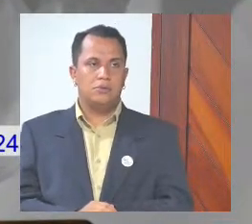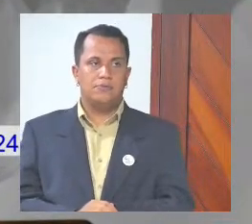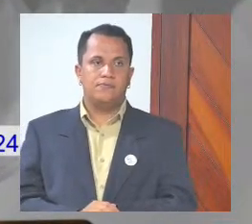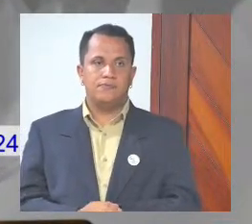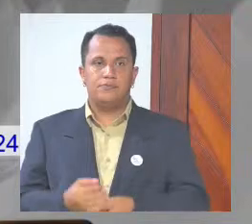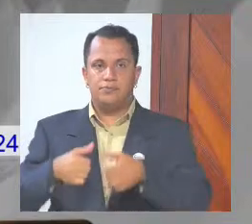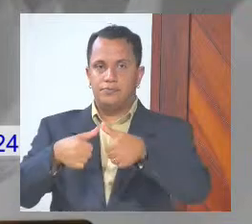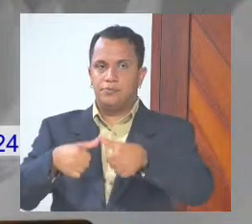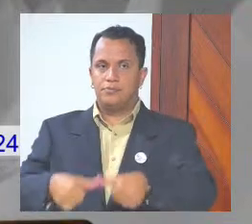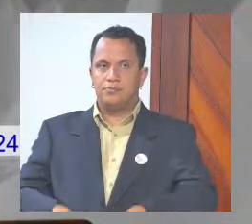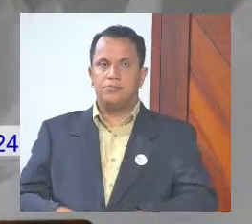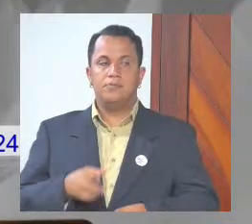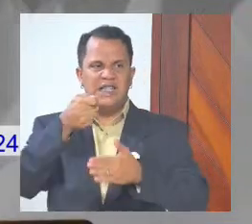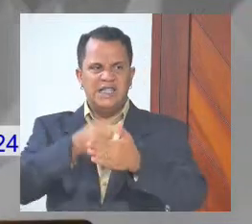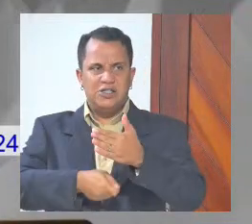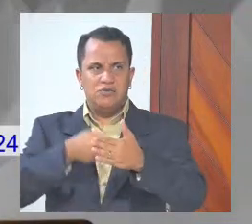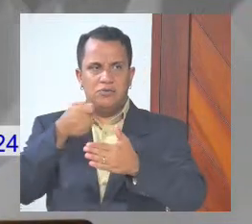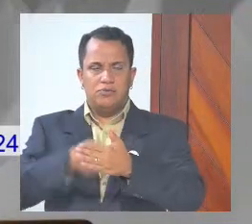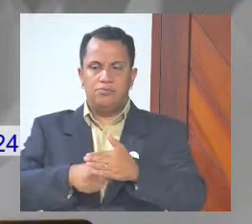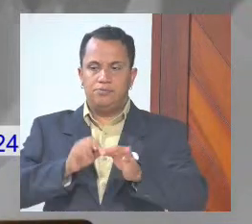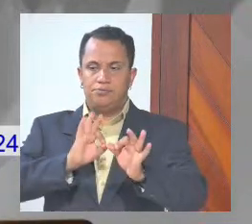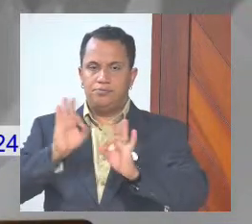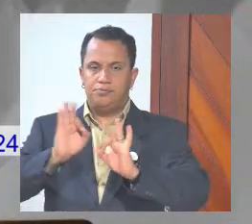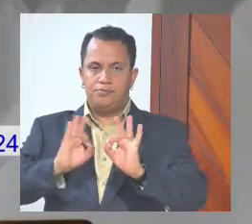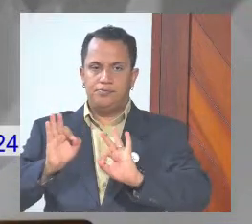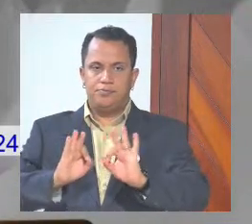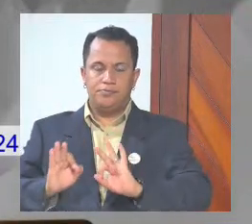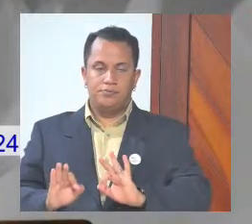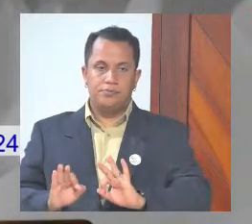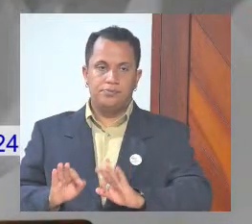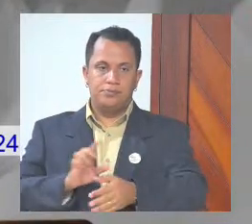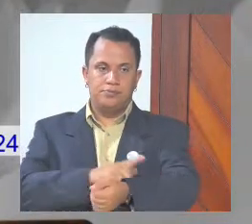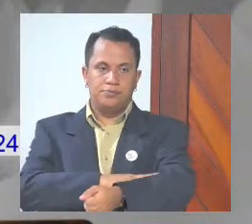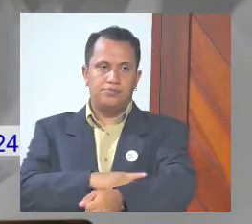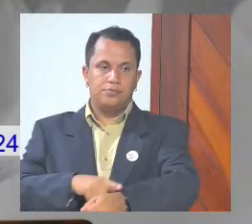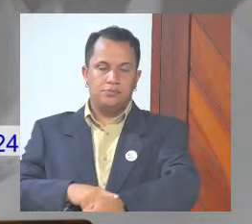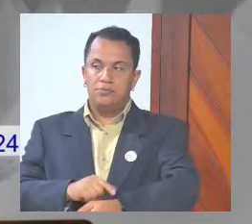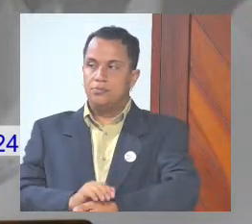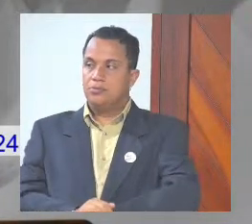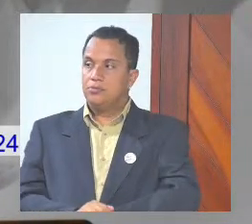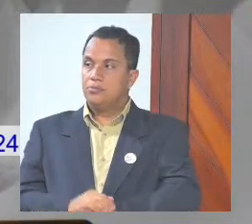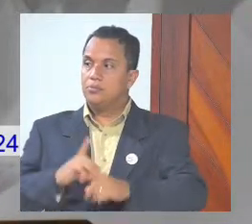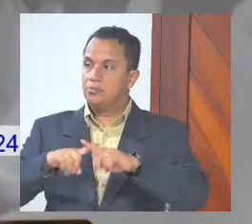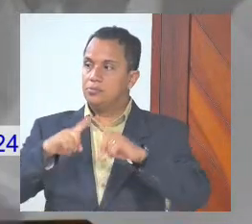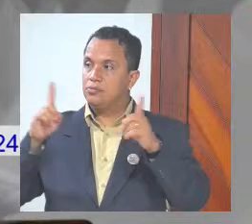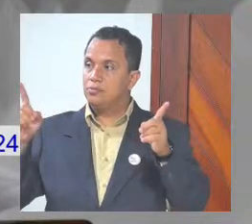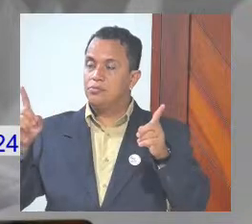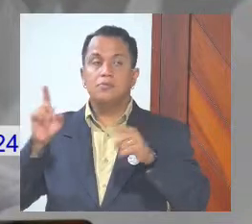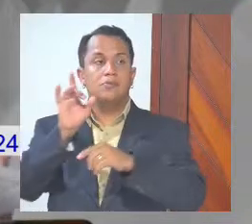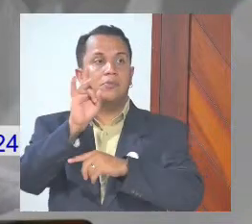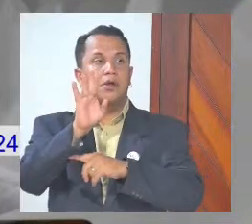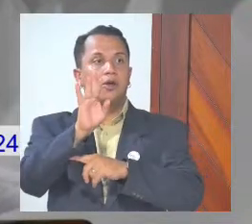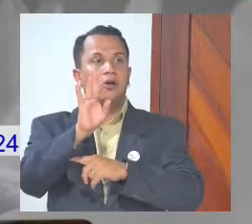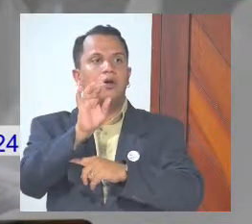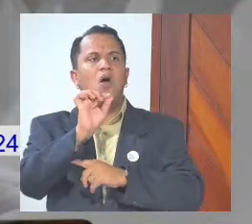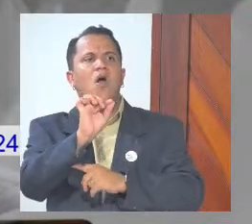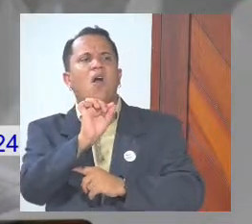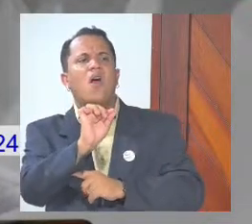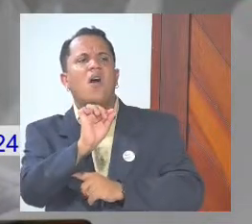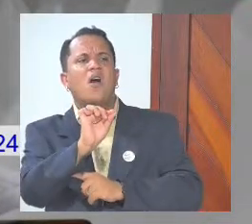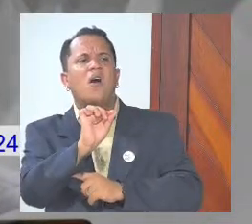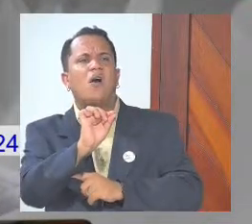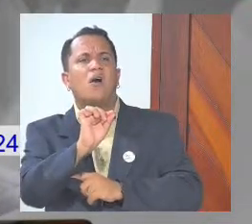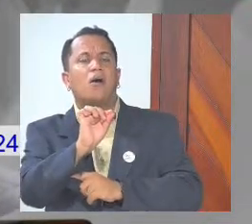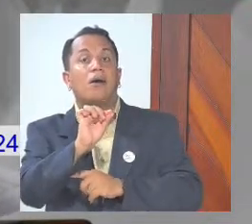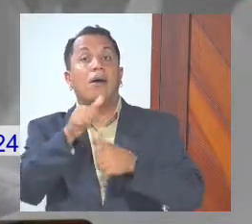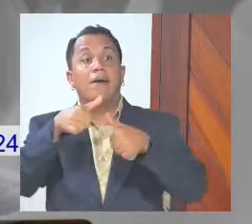está sempre organizar essa educação, mas somente que